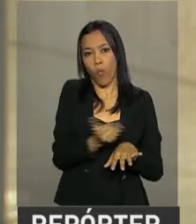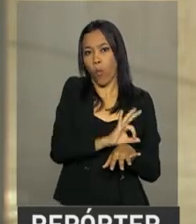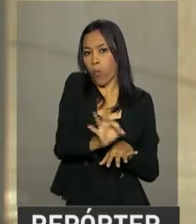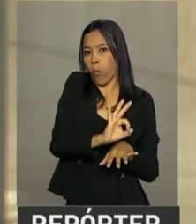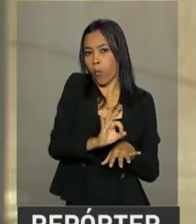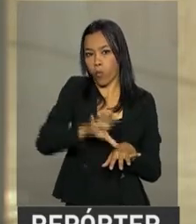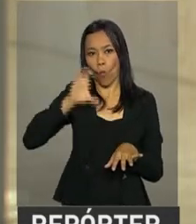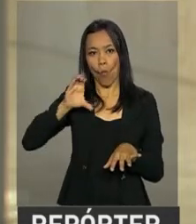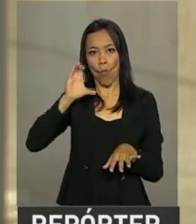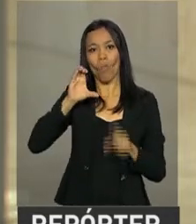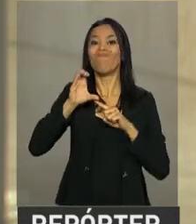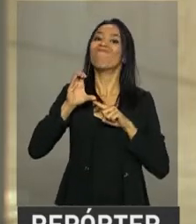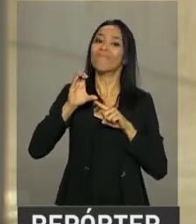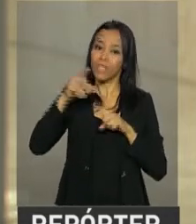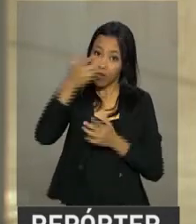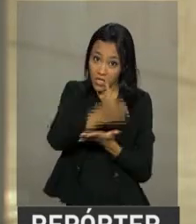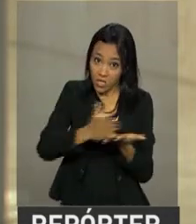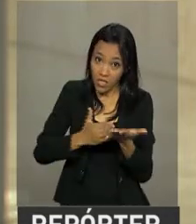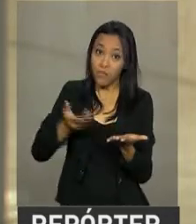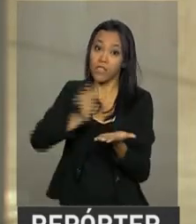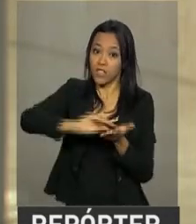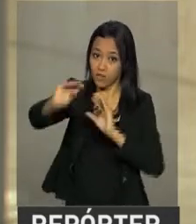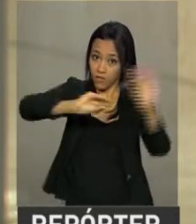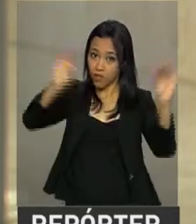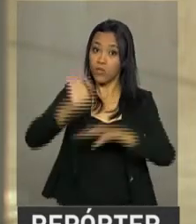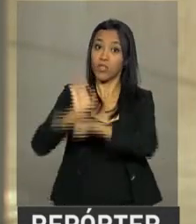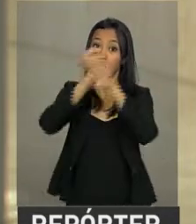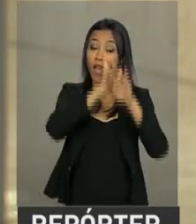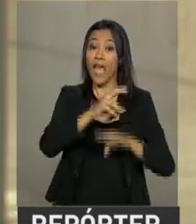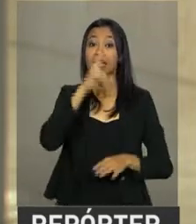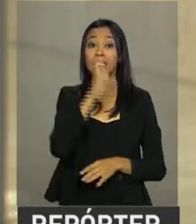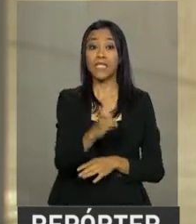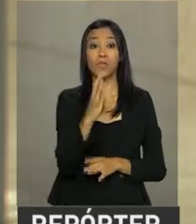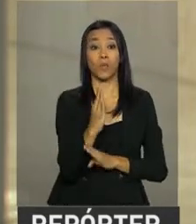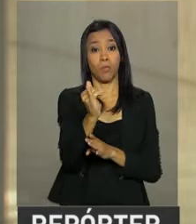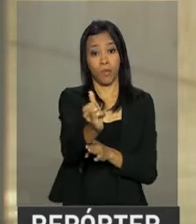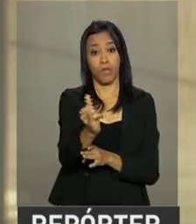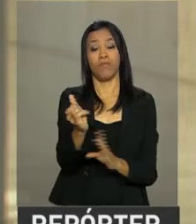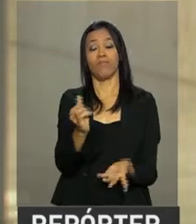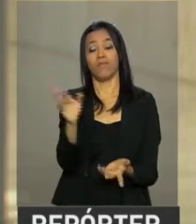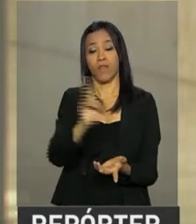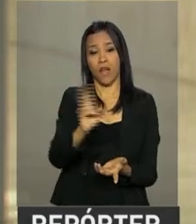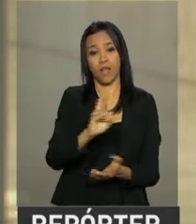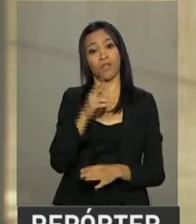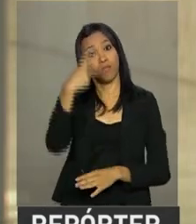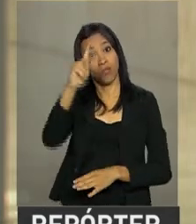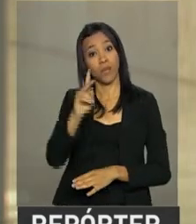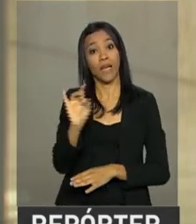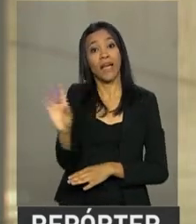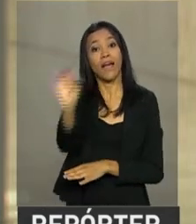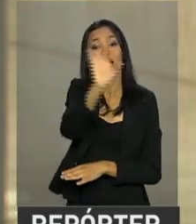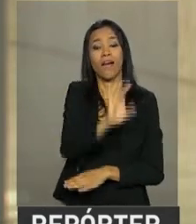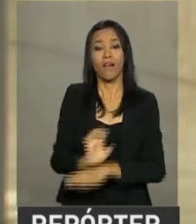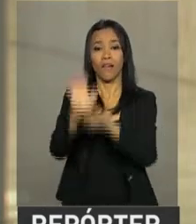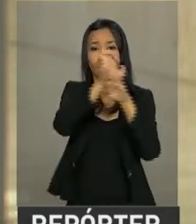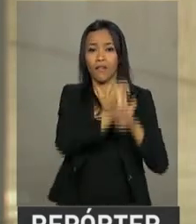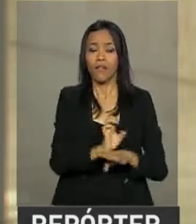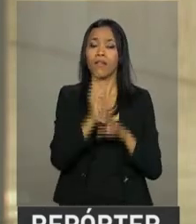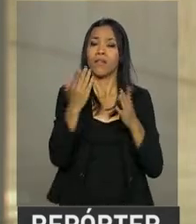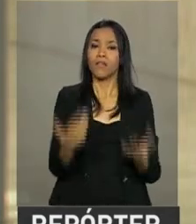resultar em pelo menos 5 bilhões de reais extras para os cofres estaduais. O acordo